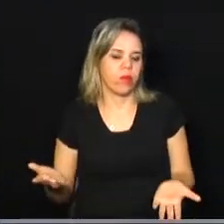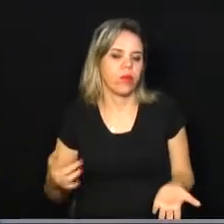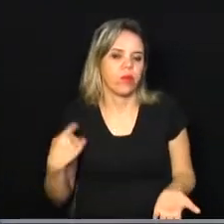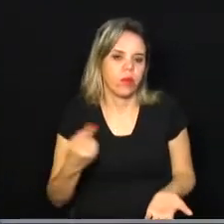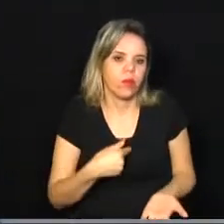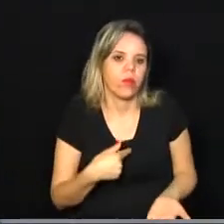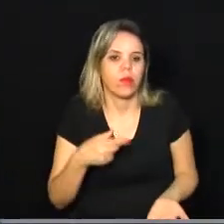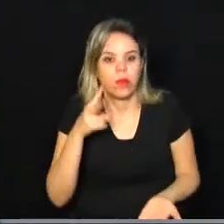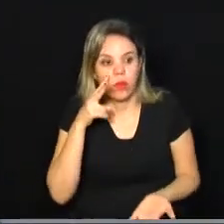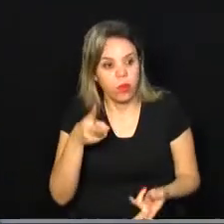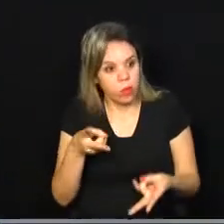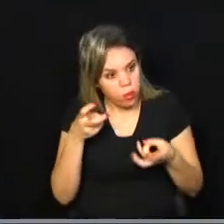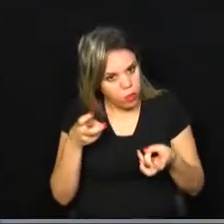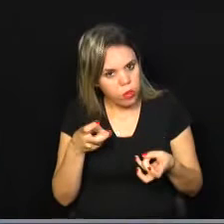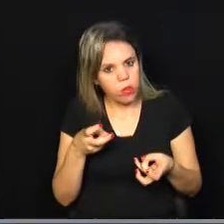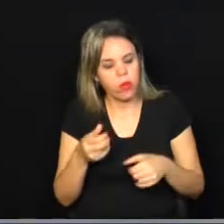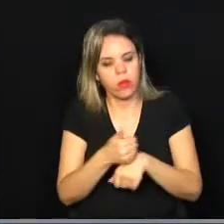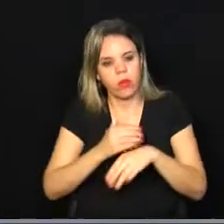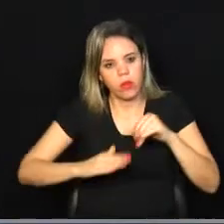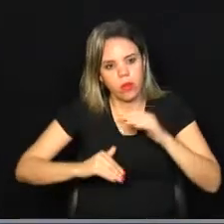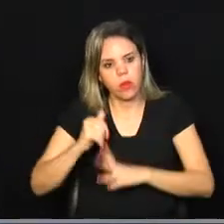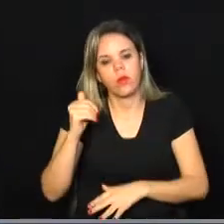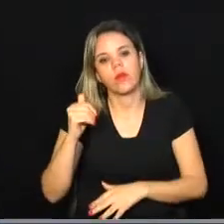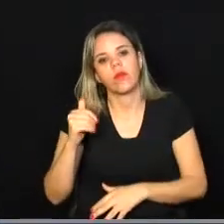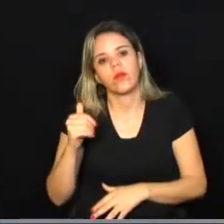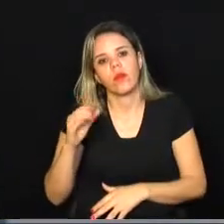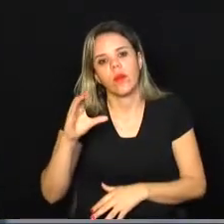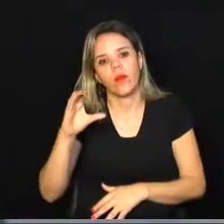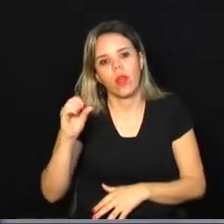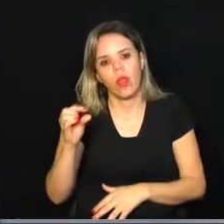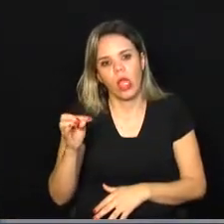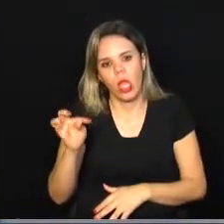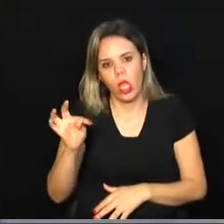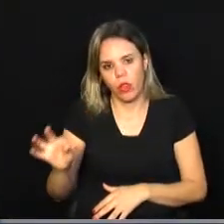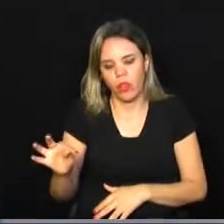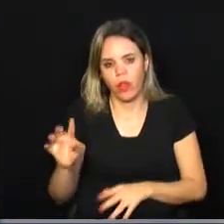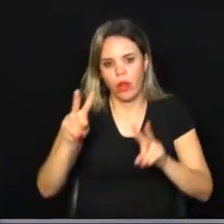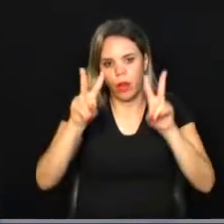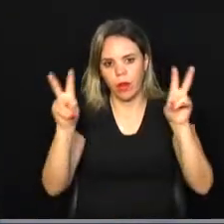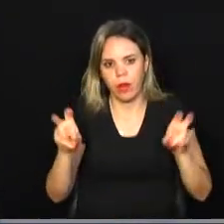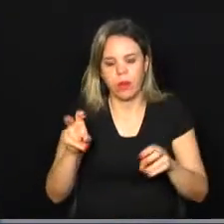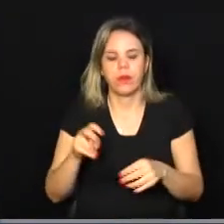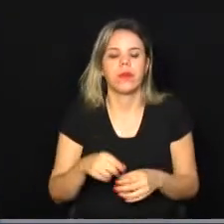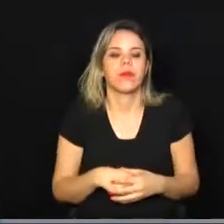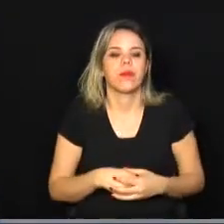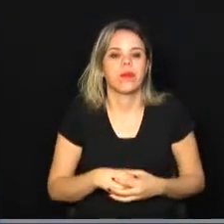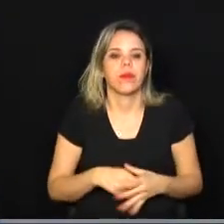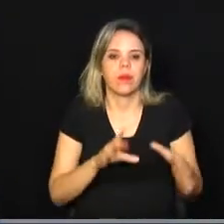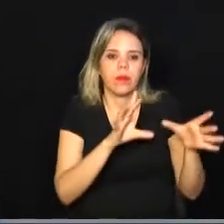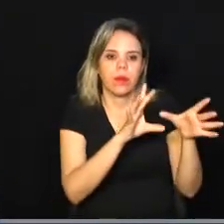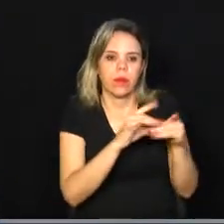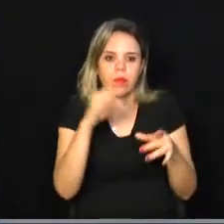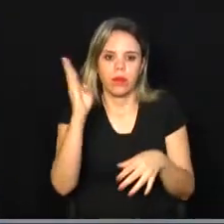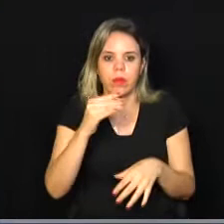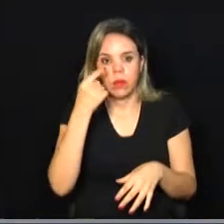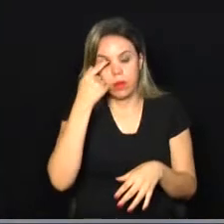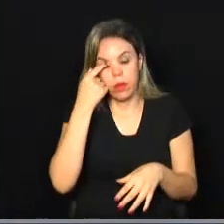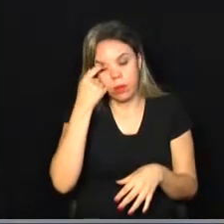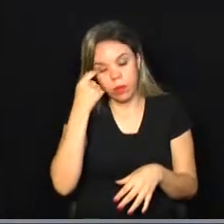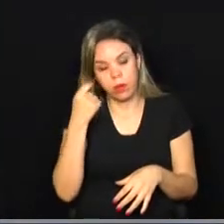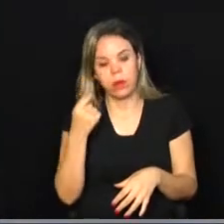gente olha para essa profissão, né, ser coach, é um termo que, de certa forma, aqui no contexto brasileiro está